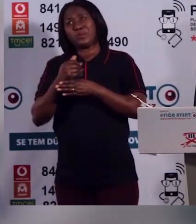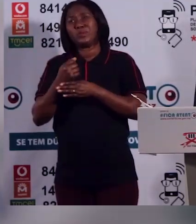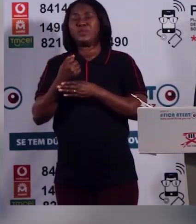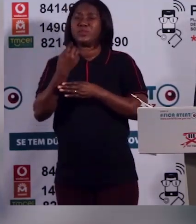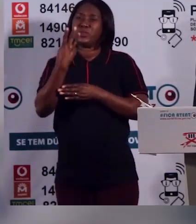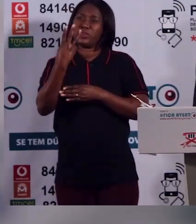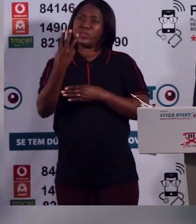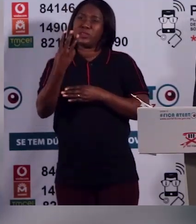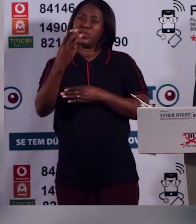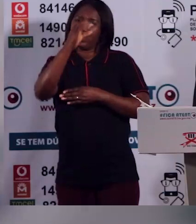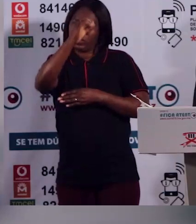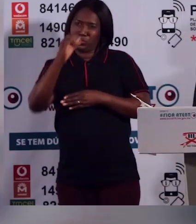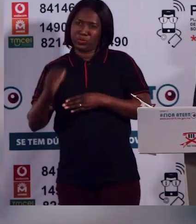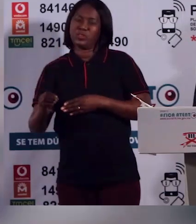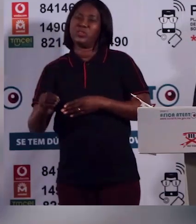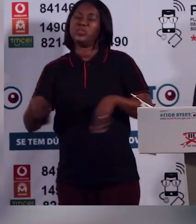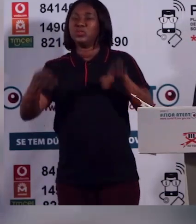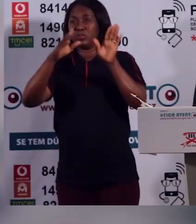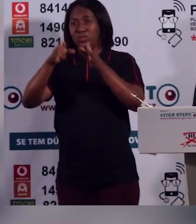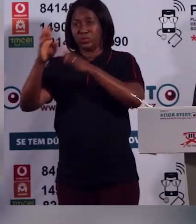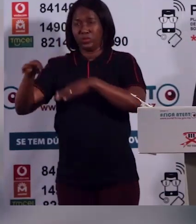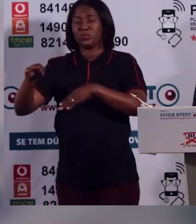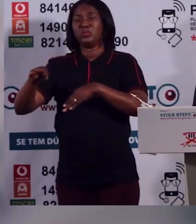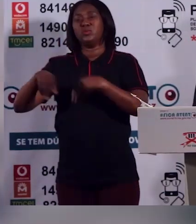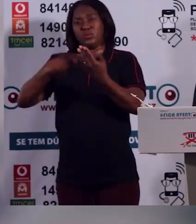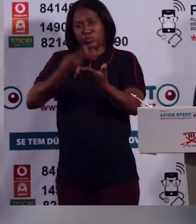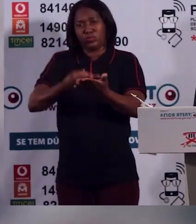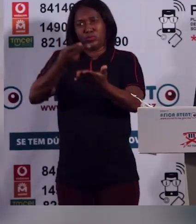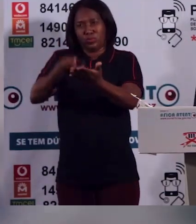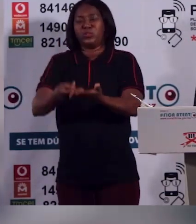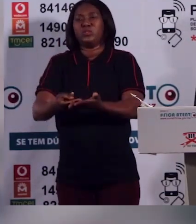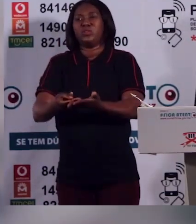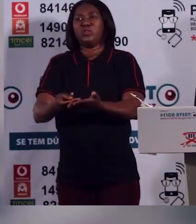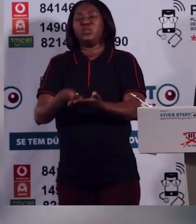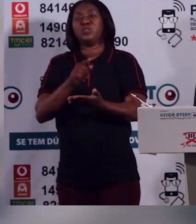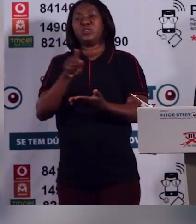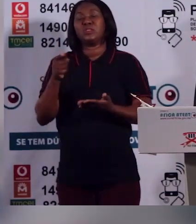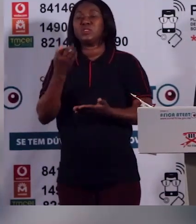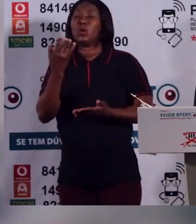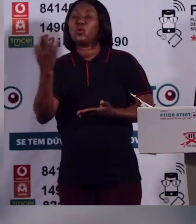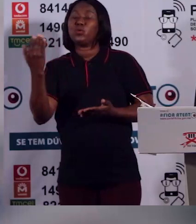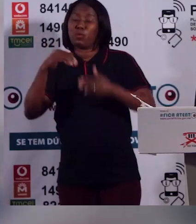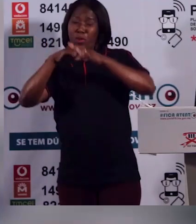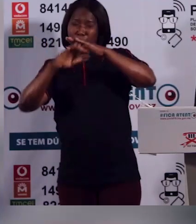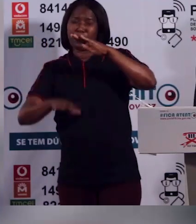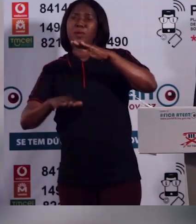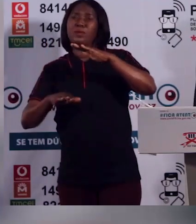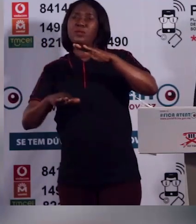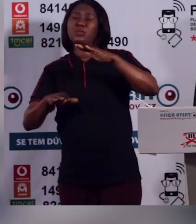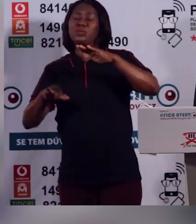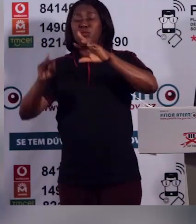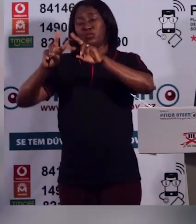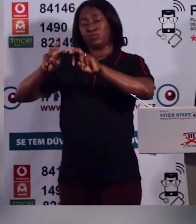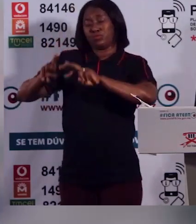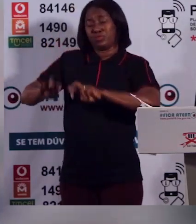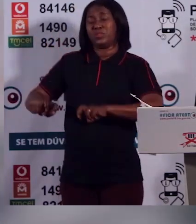3% dos nossos casos têm sido hospitalizados, o que é uma taxa inferior àquilo que se verificou